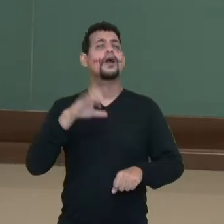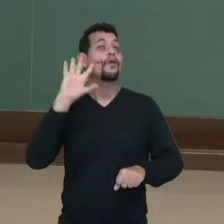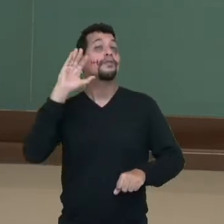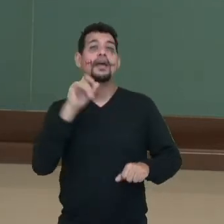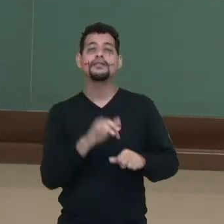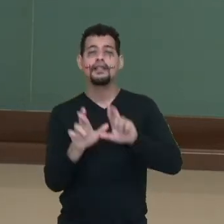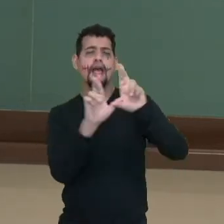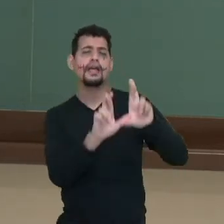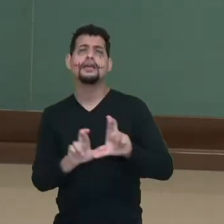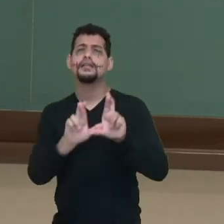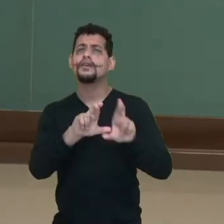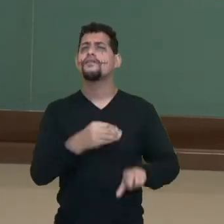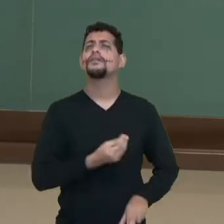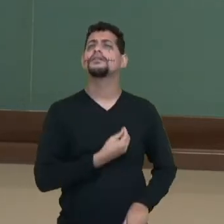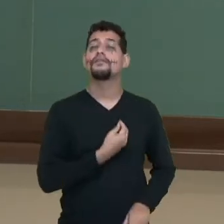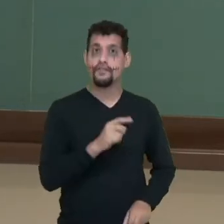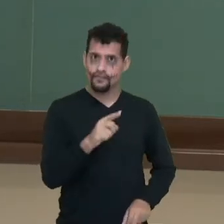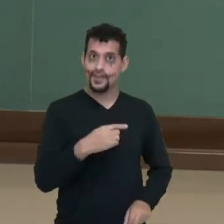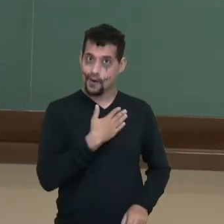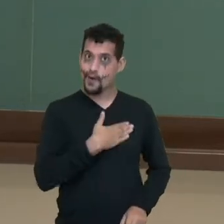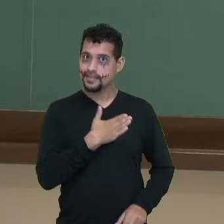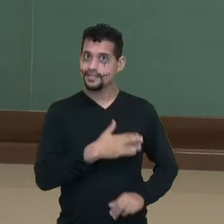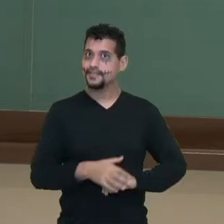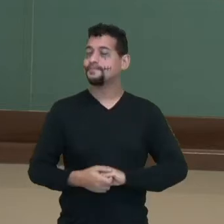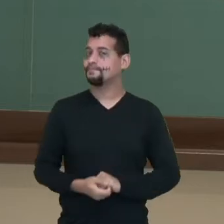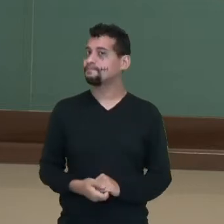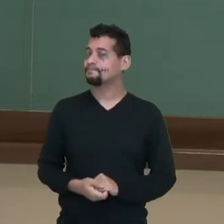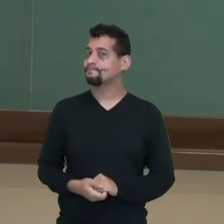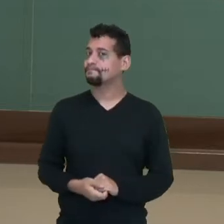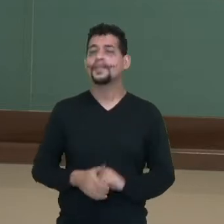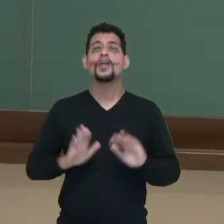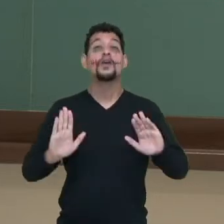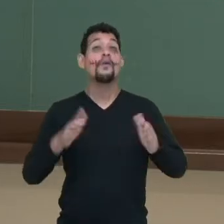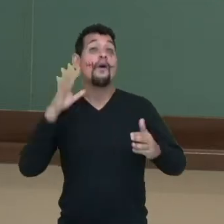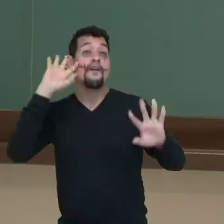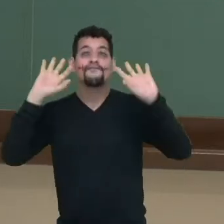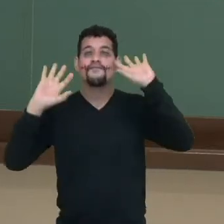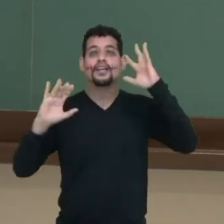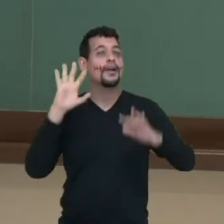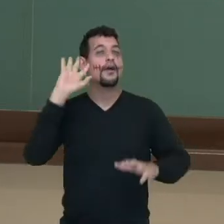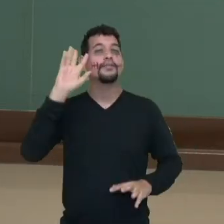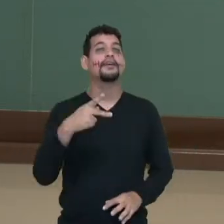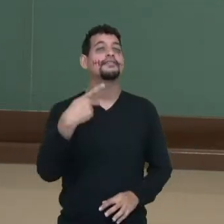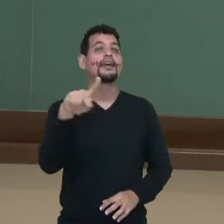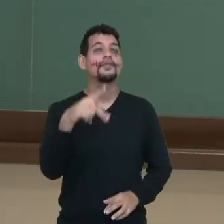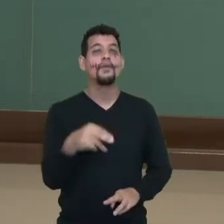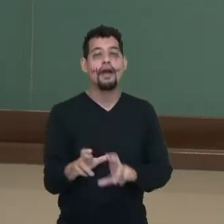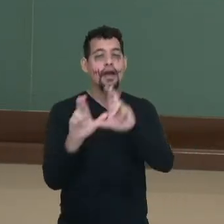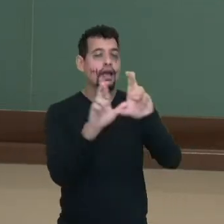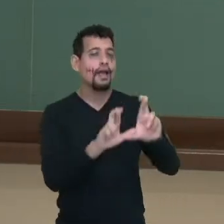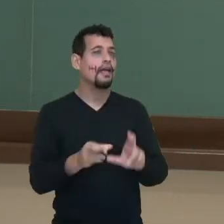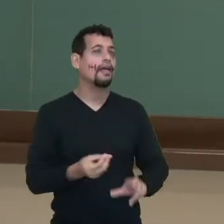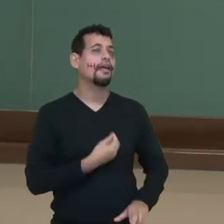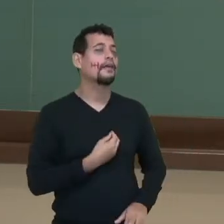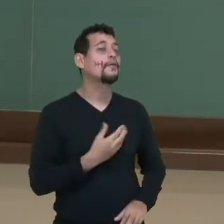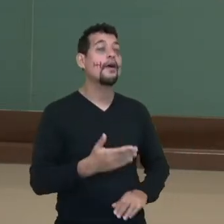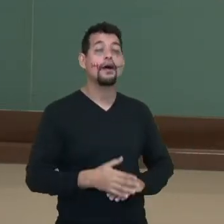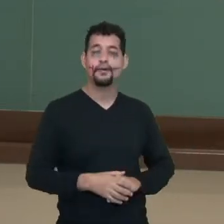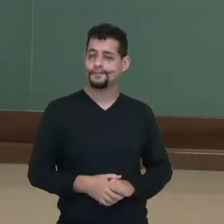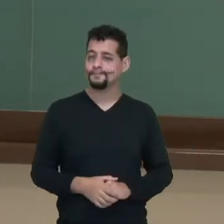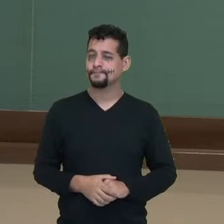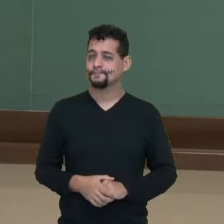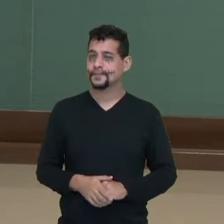donde vives? Você gosta de festa? E quais são as festas que celebram na região que vocês vivem, que